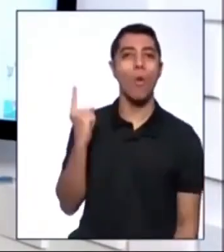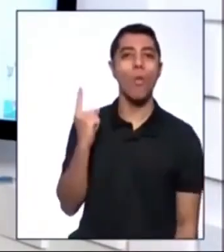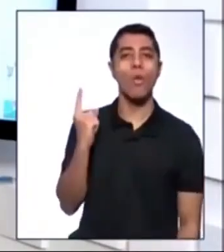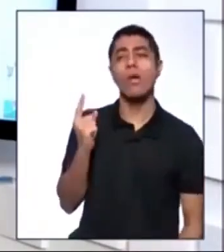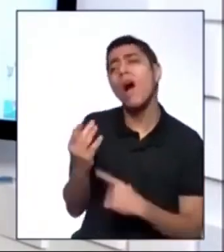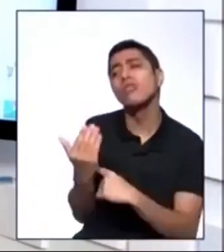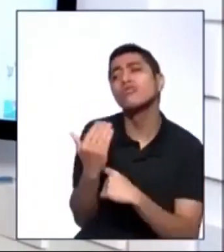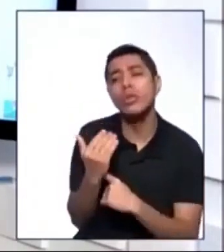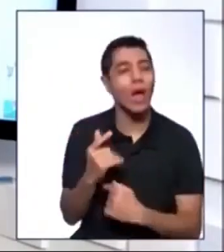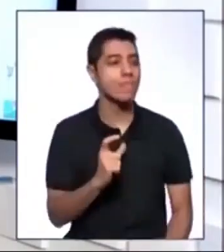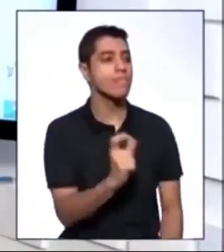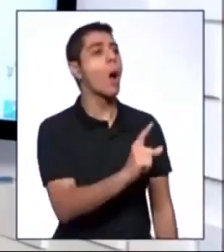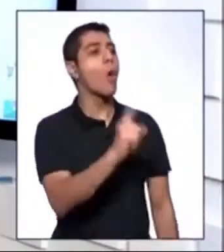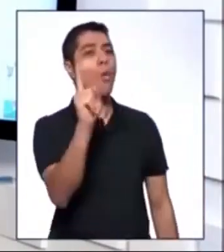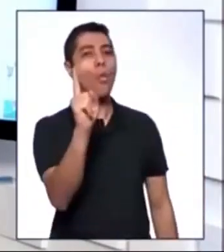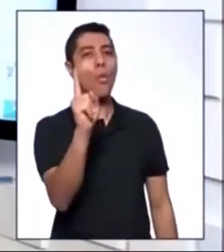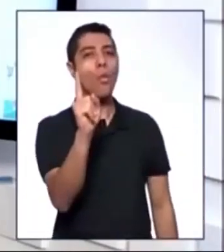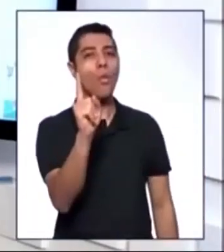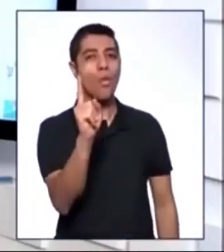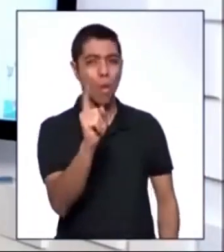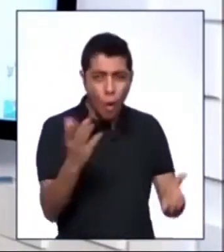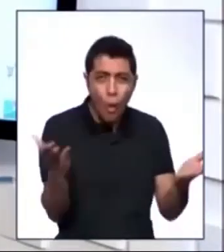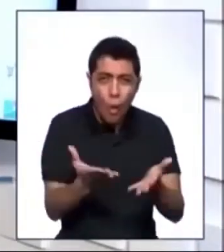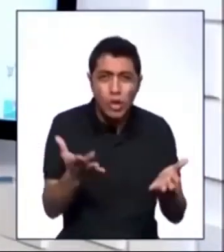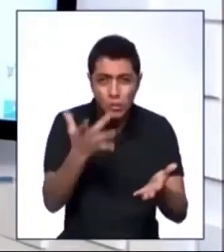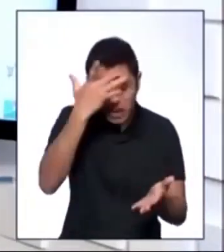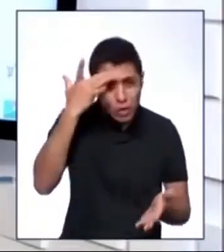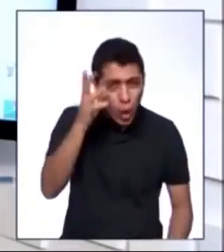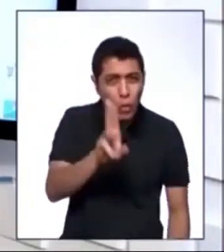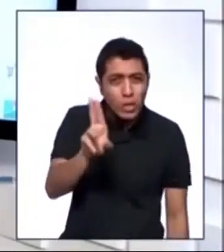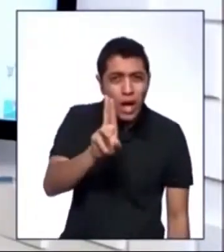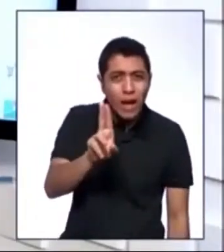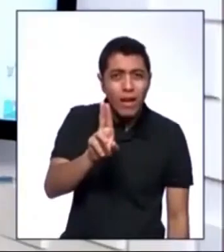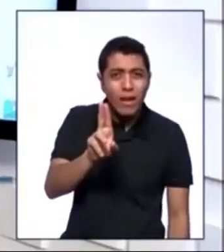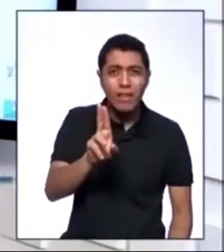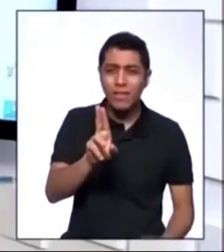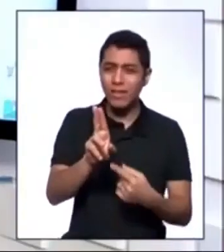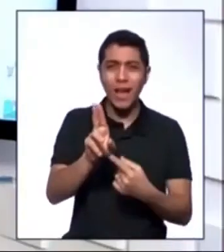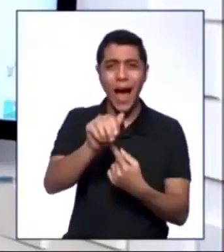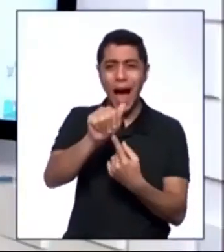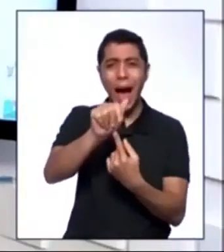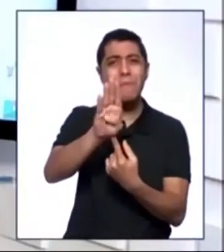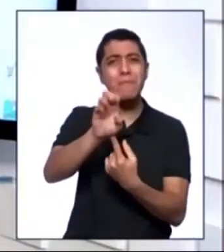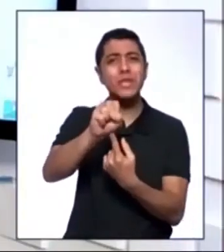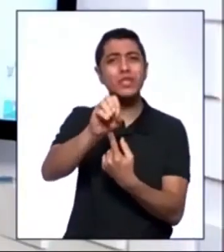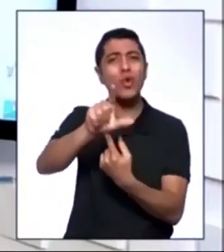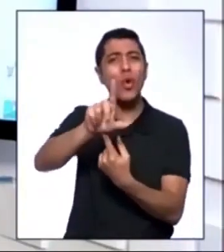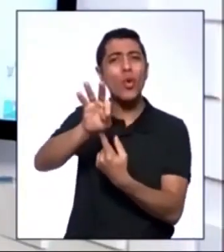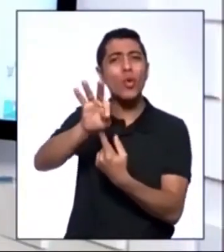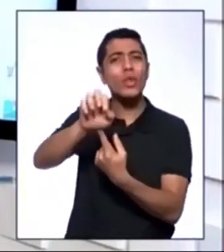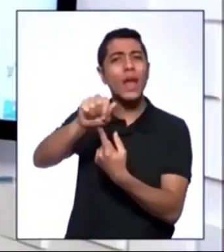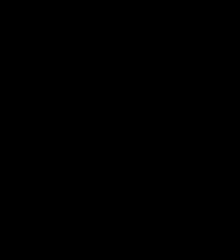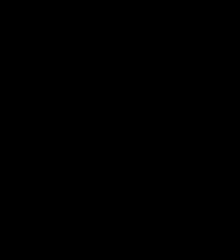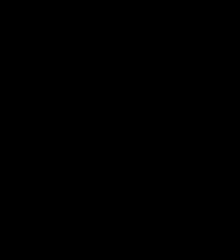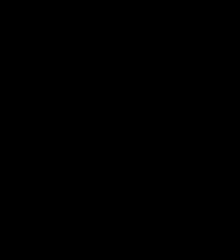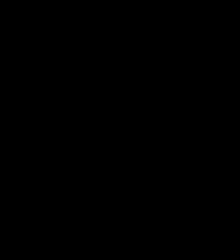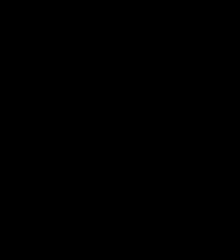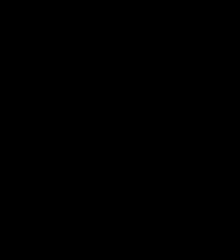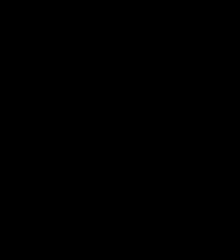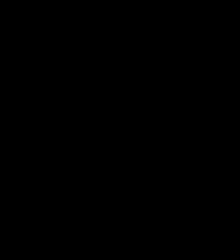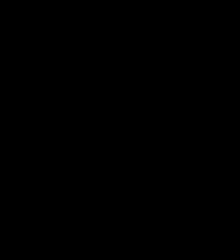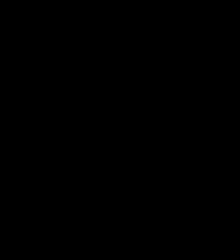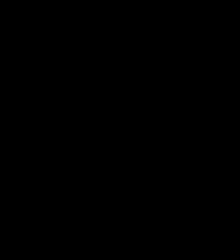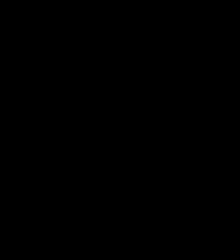hoje usa absolutamente assim? Ninguém. Se você falar para uma pessoa, e aí, você me ajuda? Absolutamente.